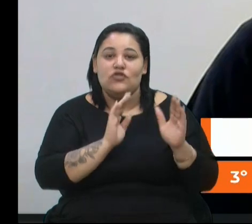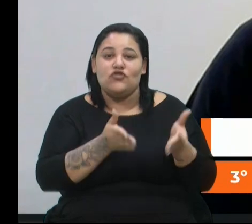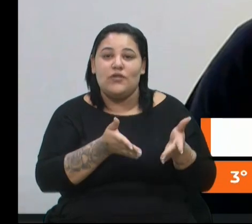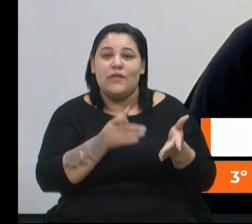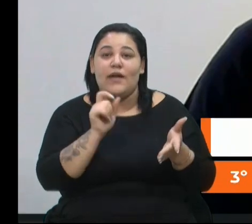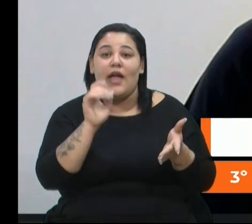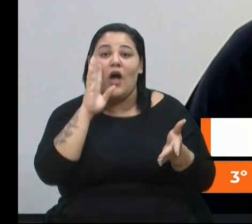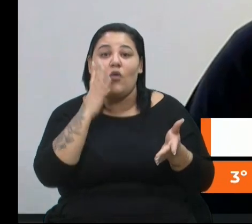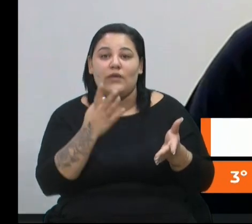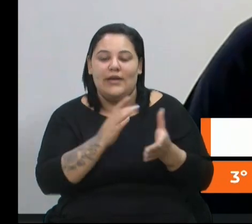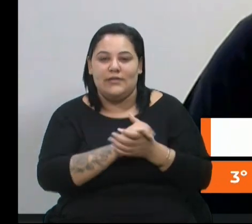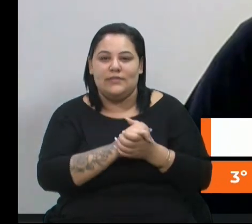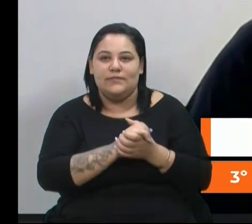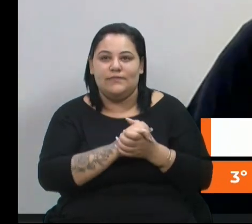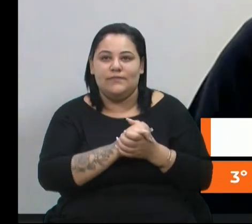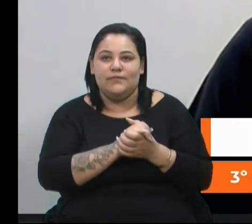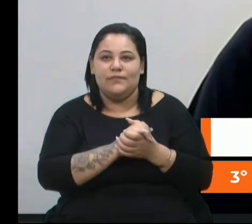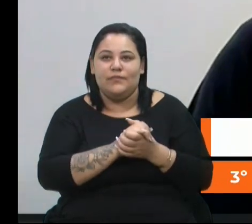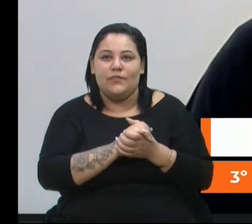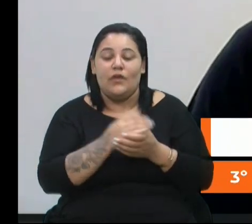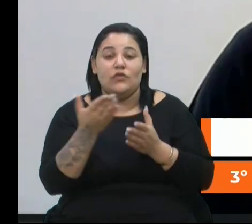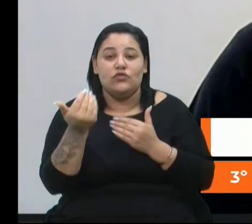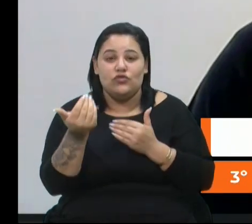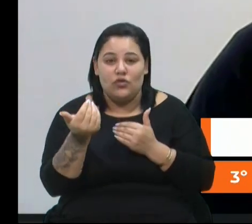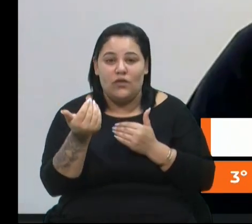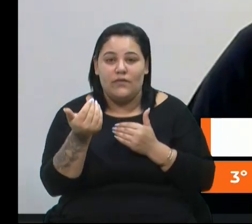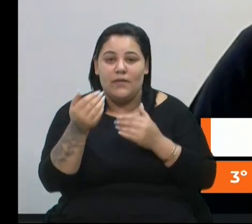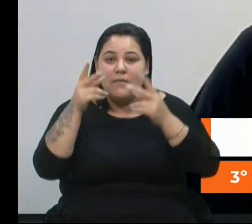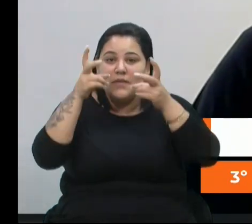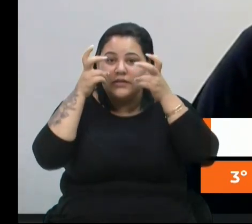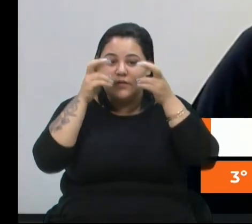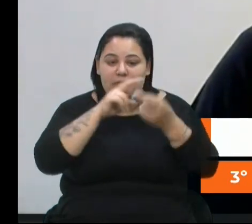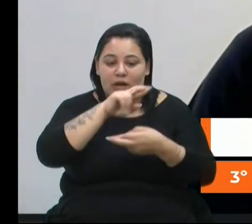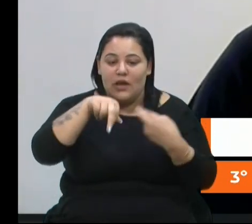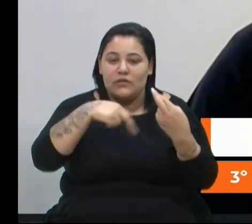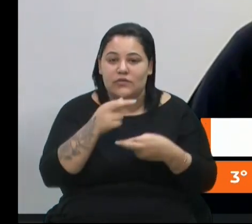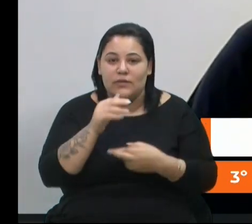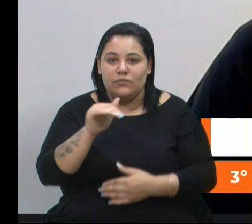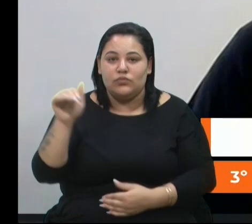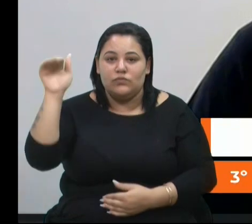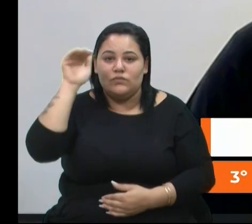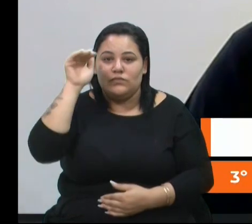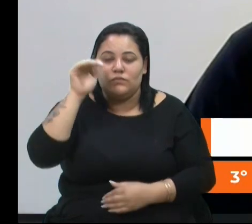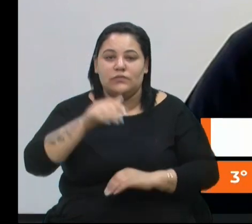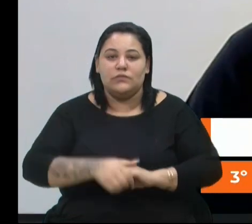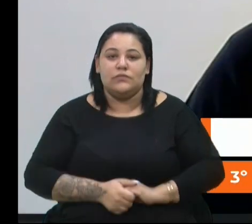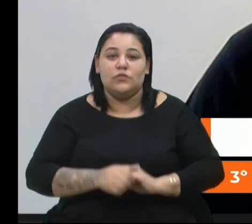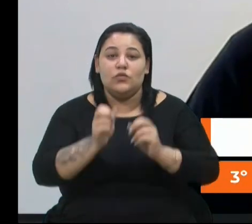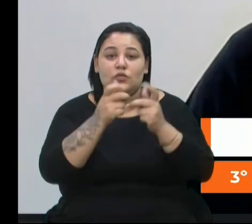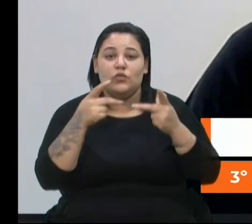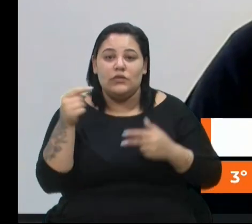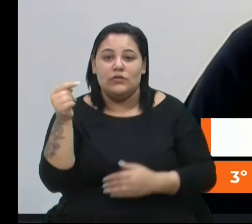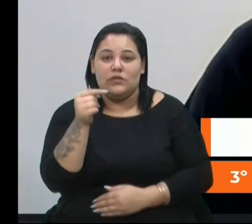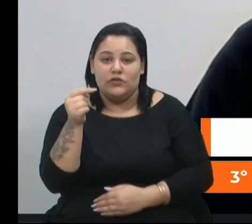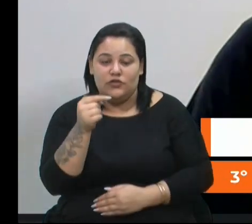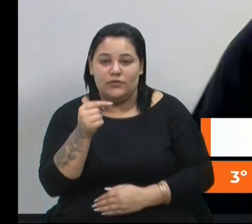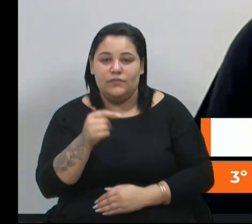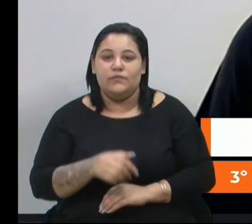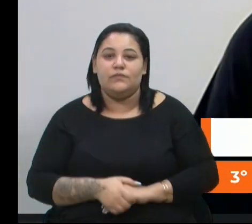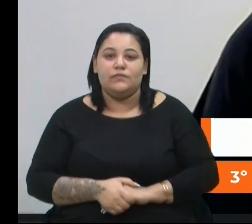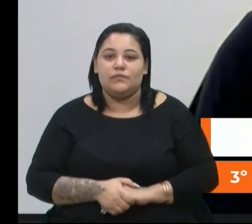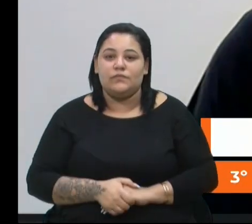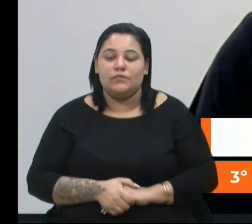vezes esses jovens percebem as suas manifestações relacionadas à superdotação como coisas negativas.